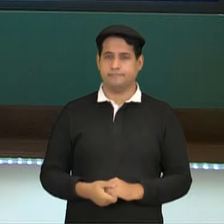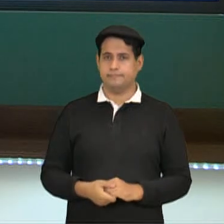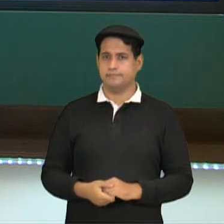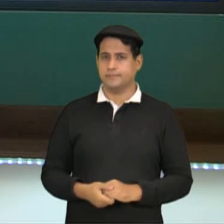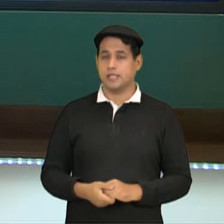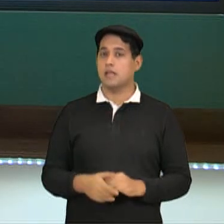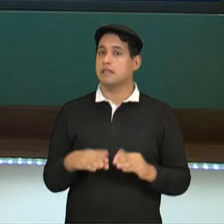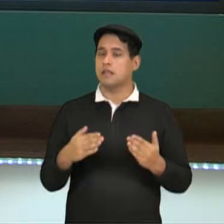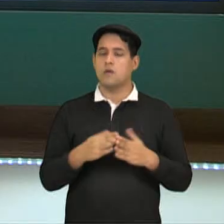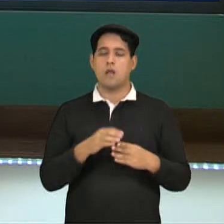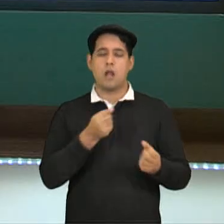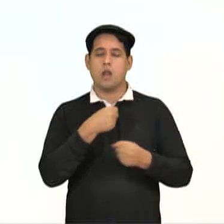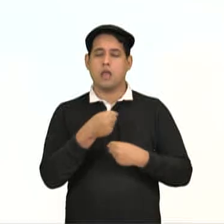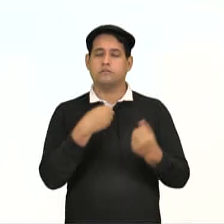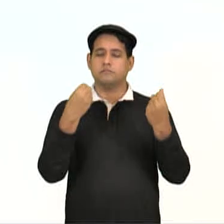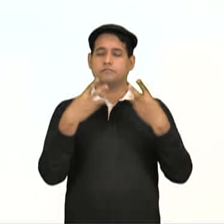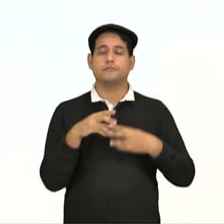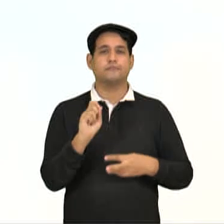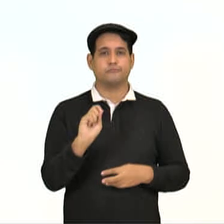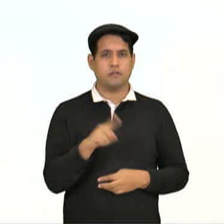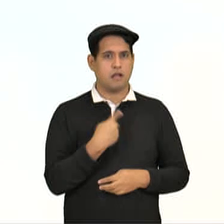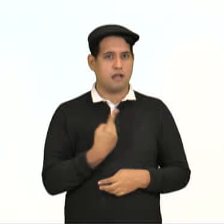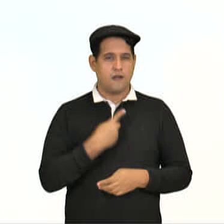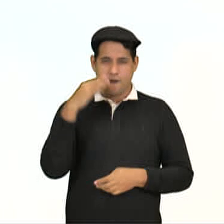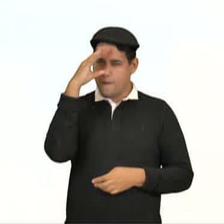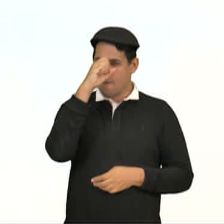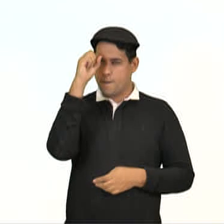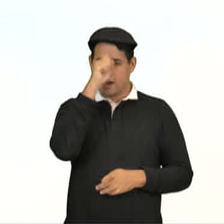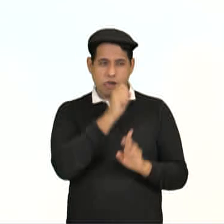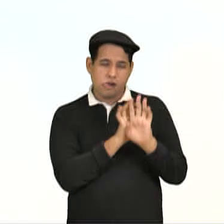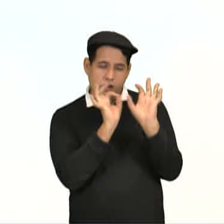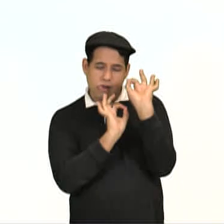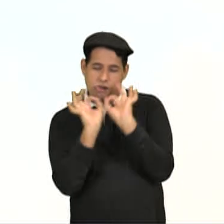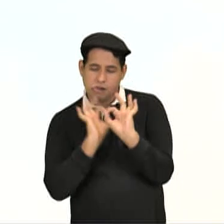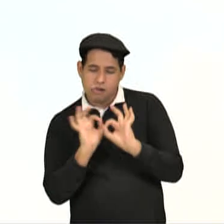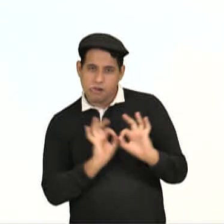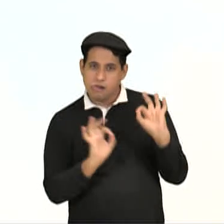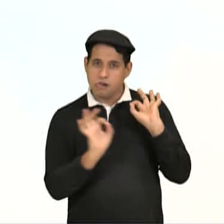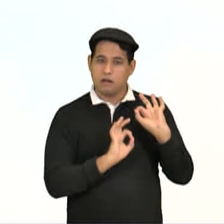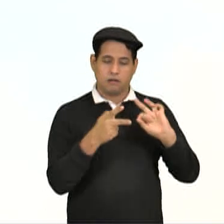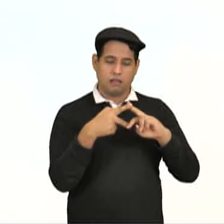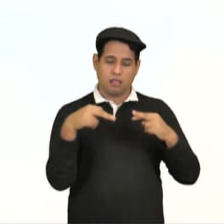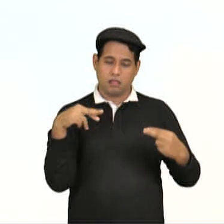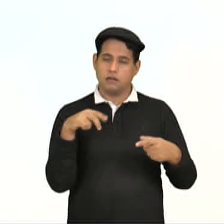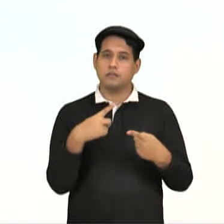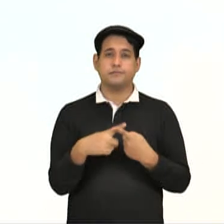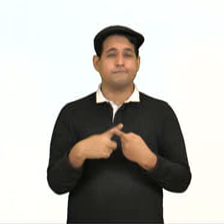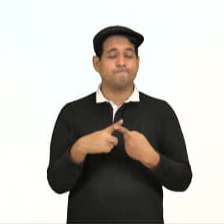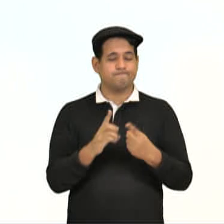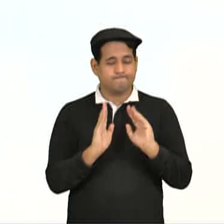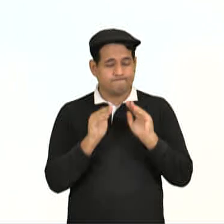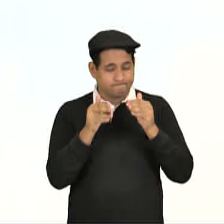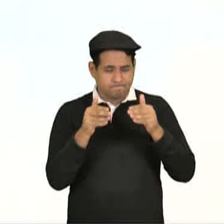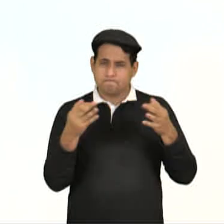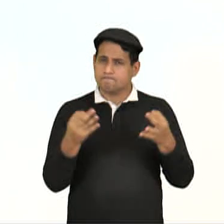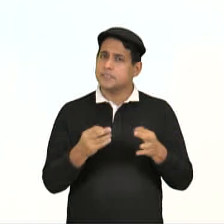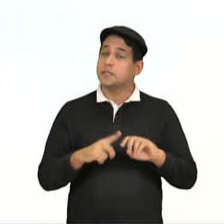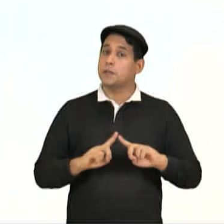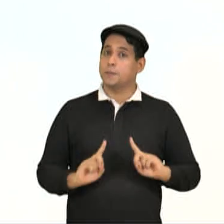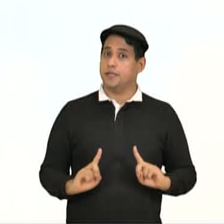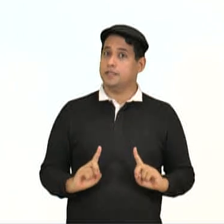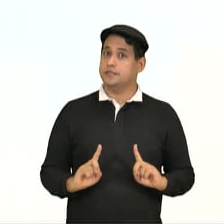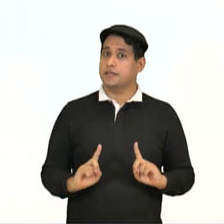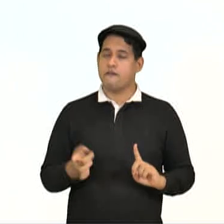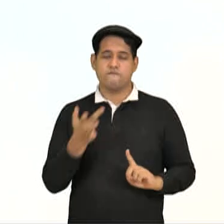a reportagem ela fala que a gente está aprendendo a manipular o DNA de maneira cada vez mais precisa, mas a